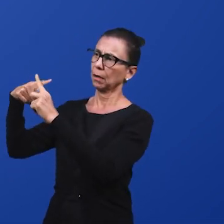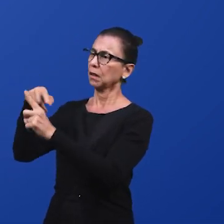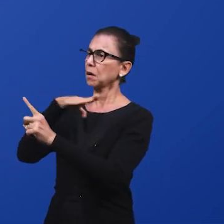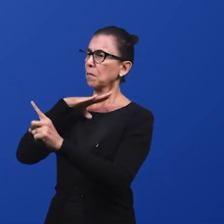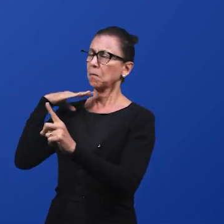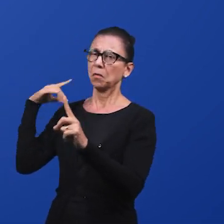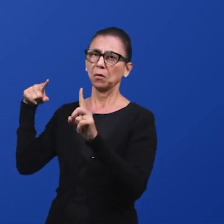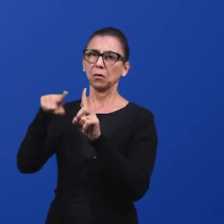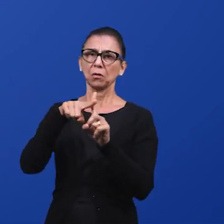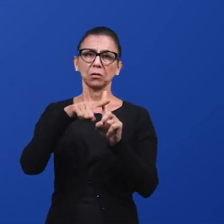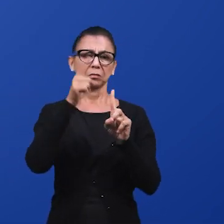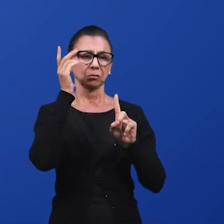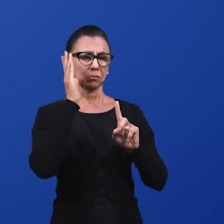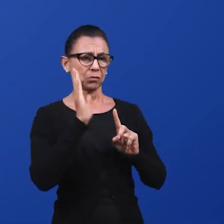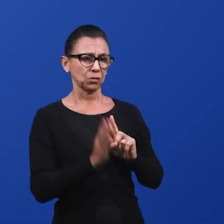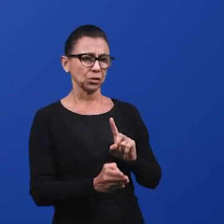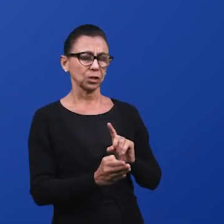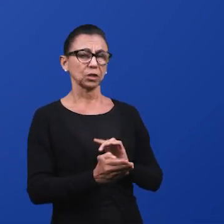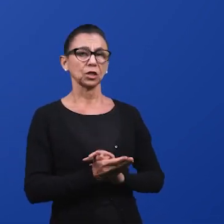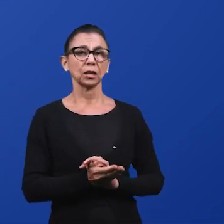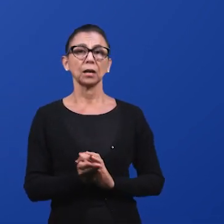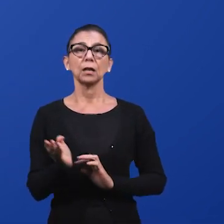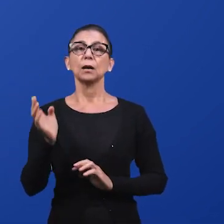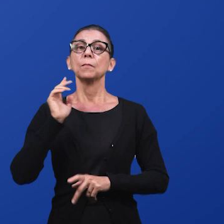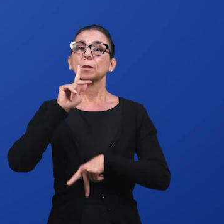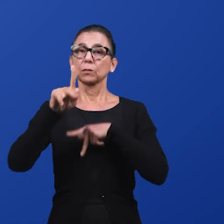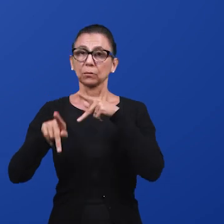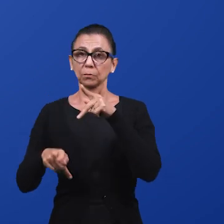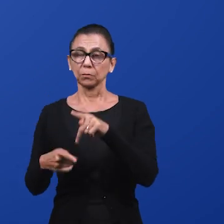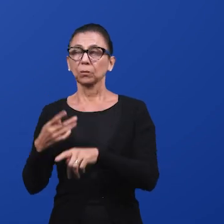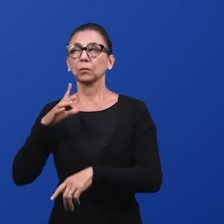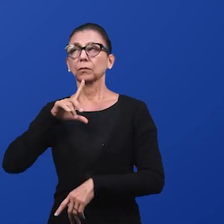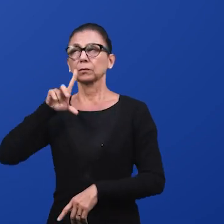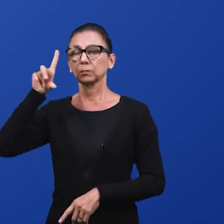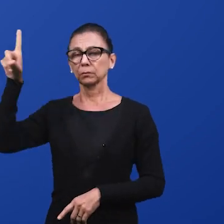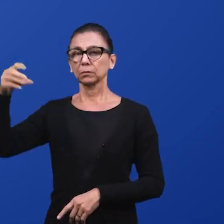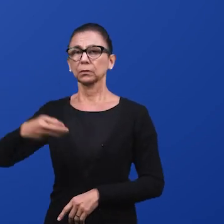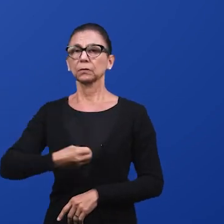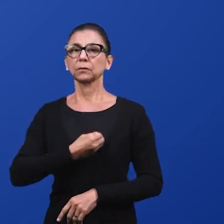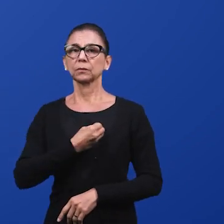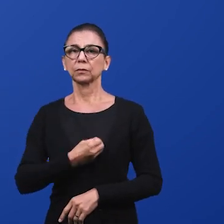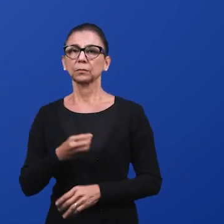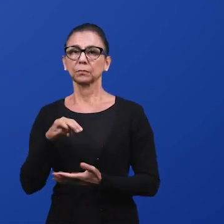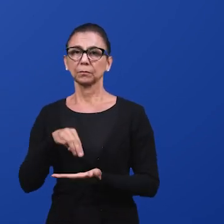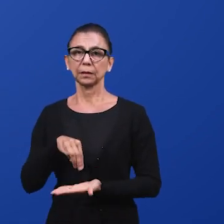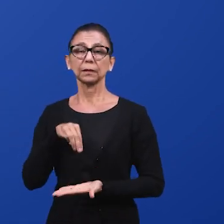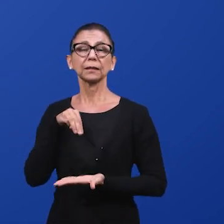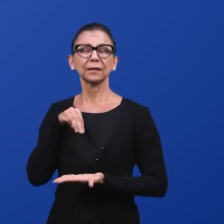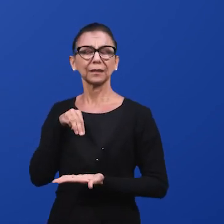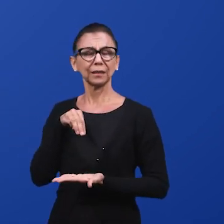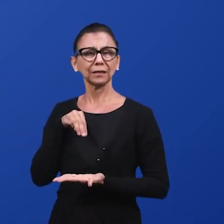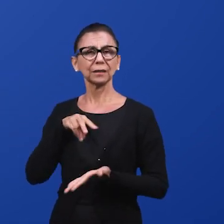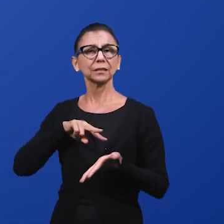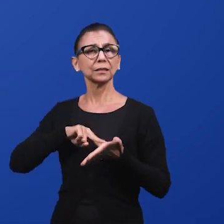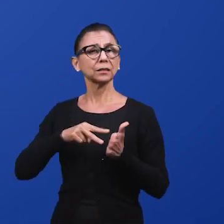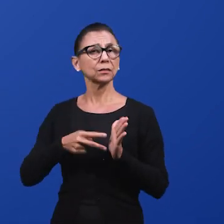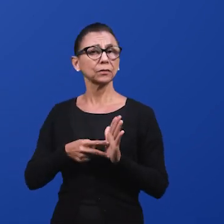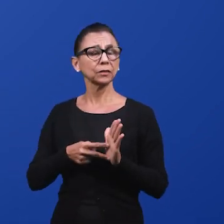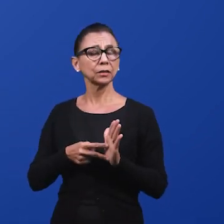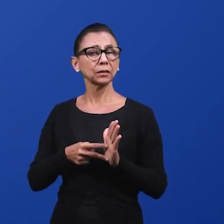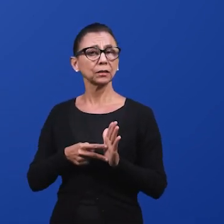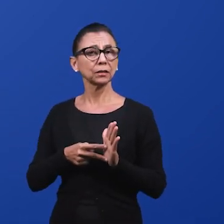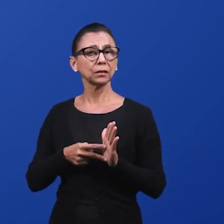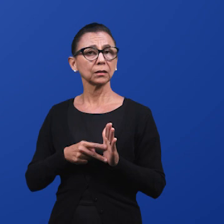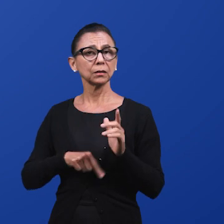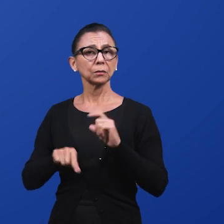que morreu na cruz. Mas nós, povo de Deus, temos vivido um Maranata. E esse